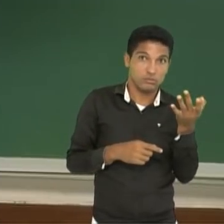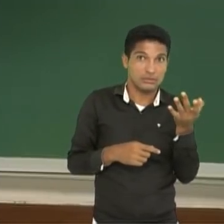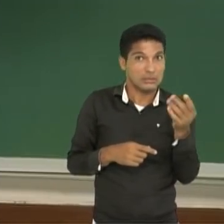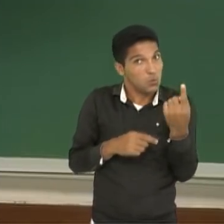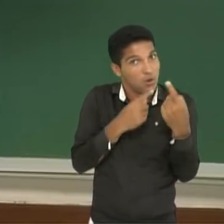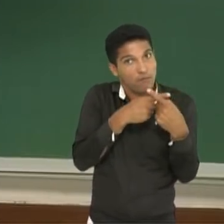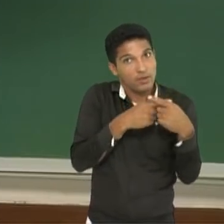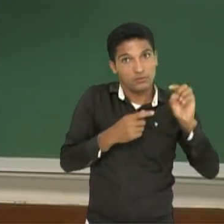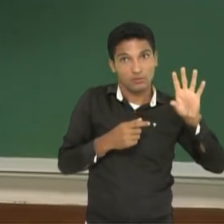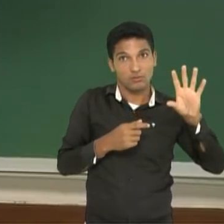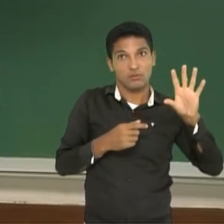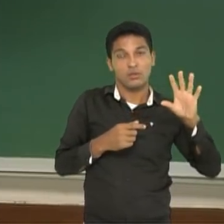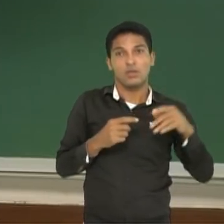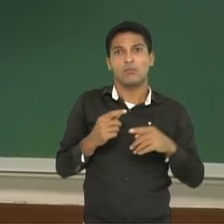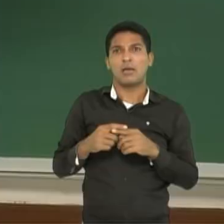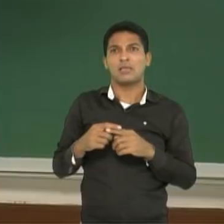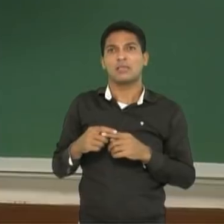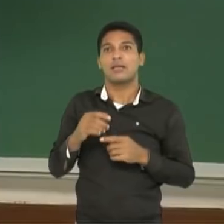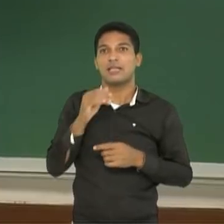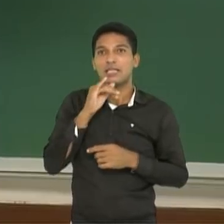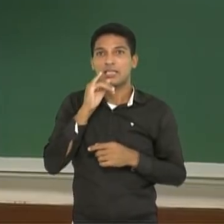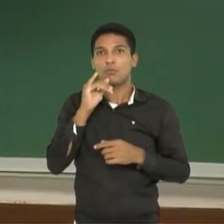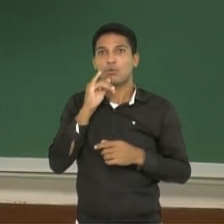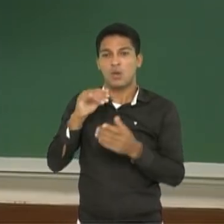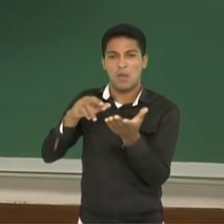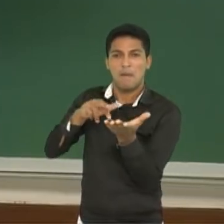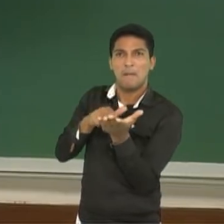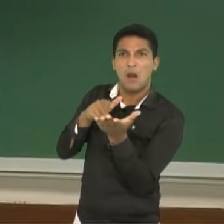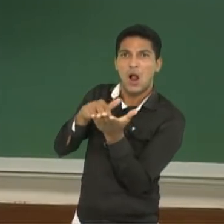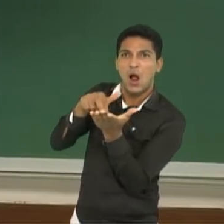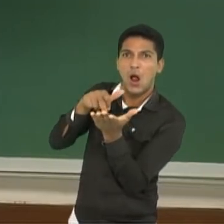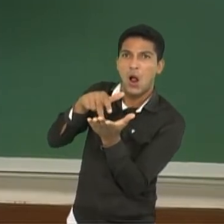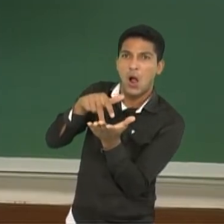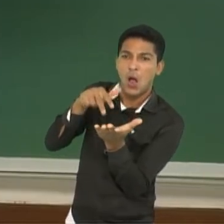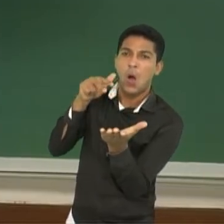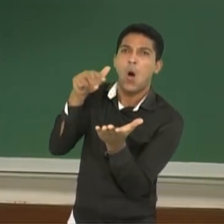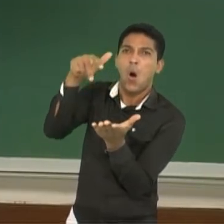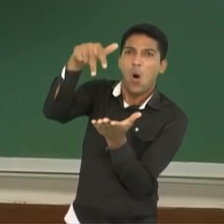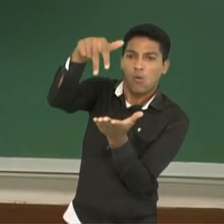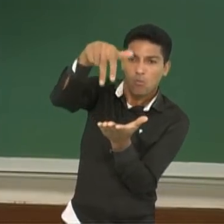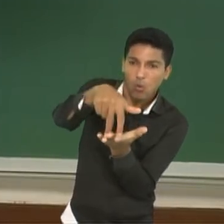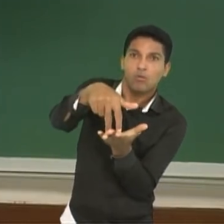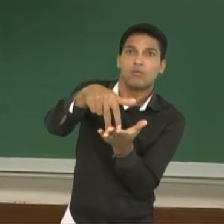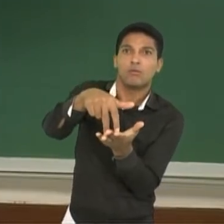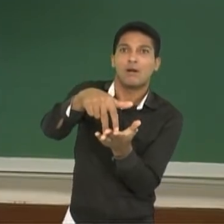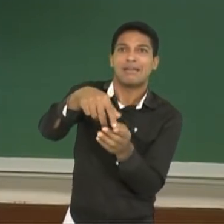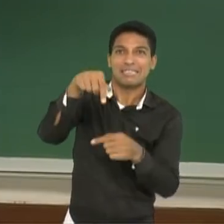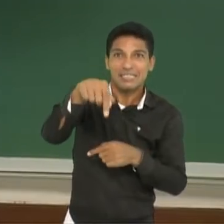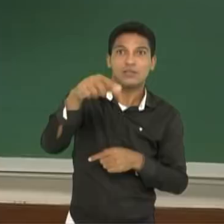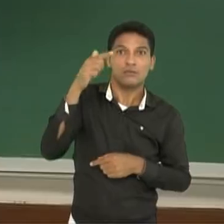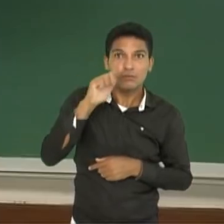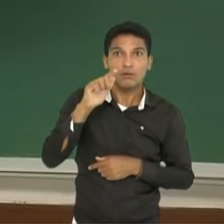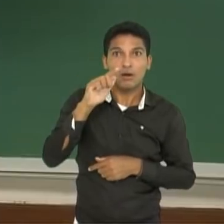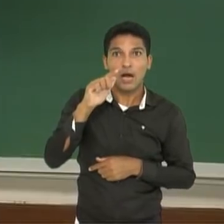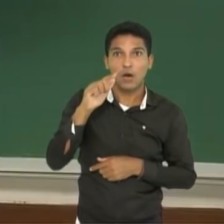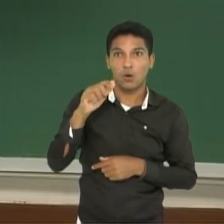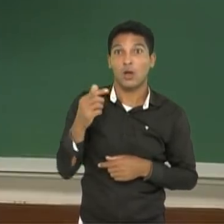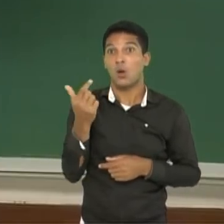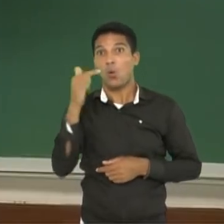ele estabelece a sua marca, essa marca é comparada com a dos outros competidores e daí sim é dada